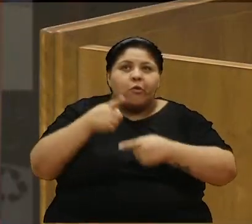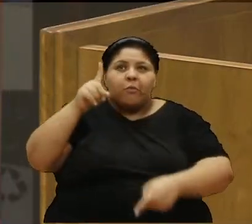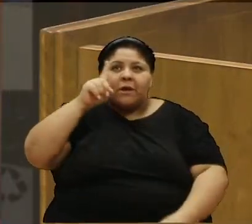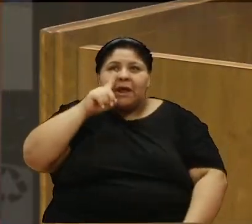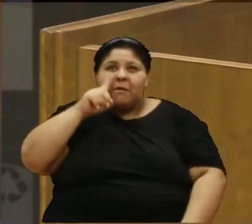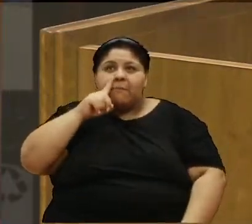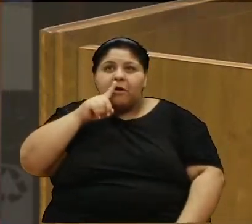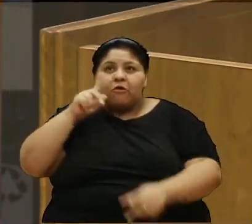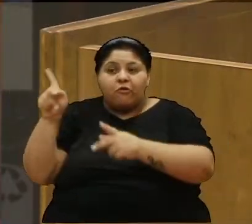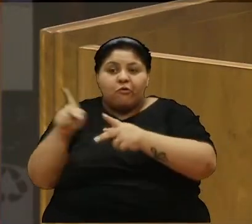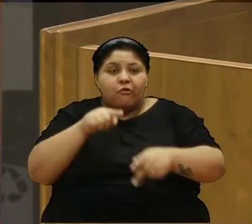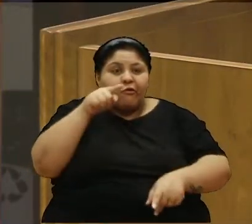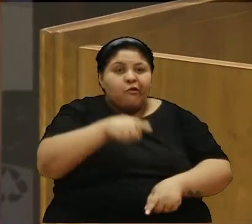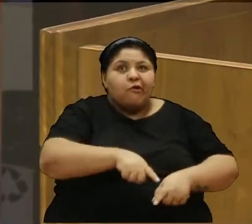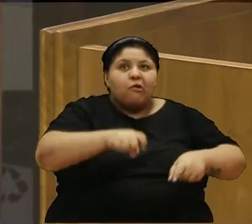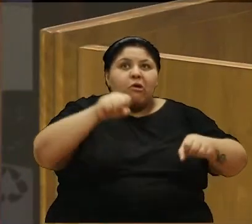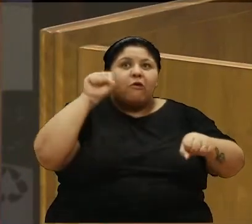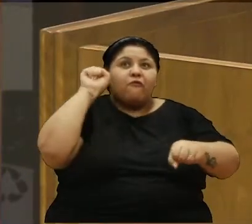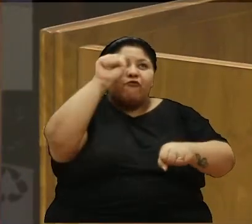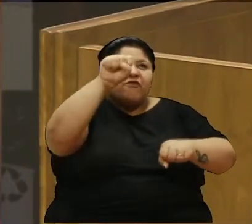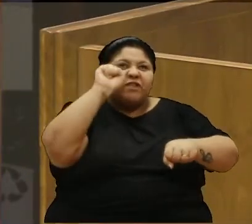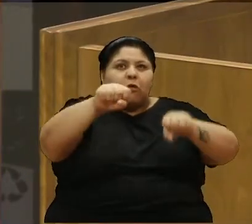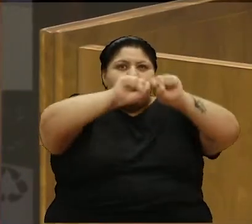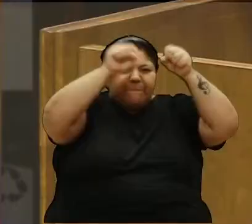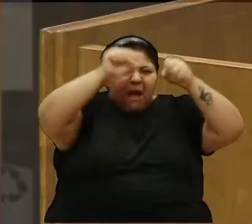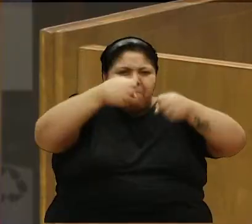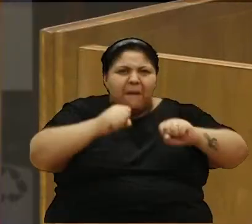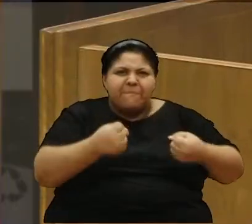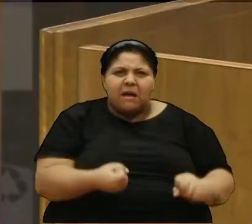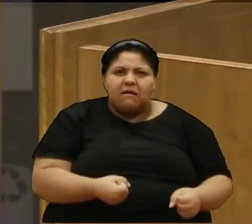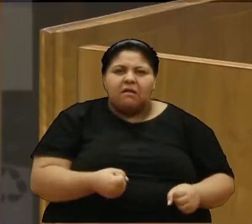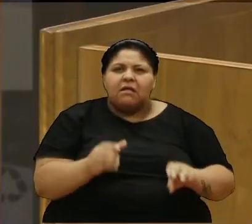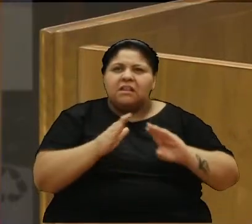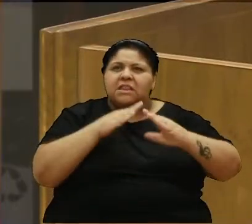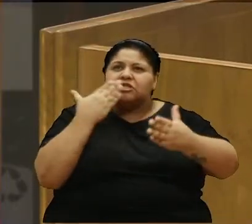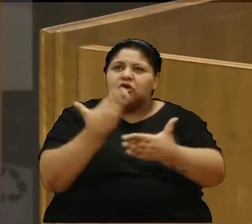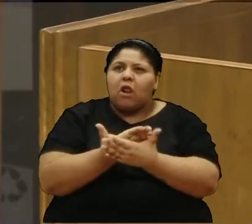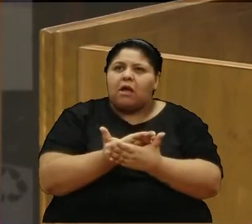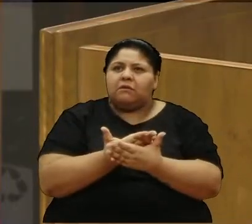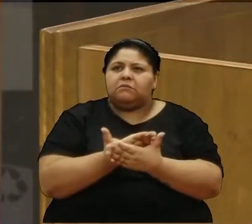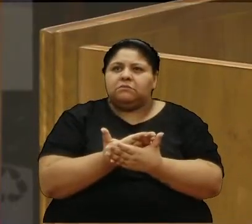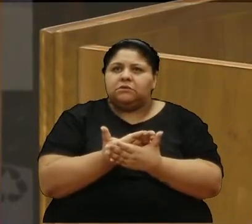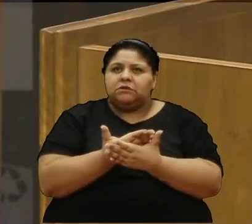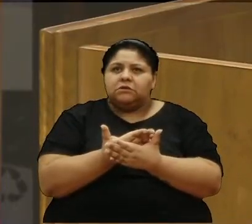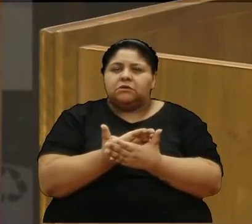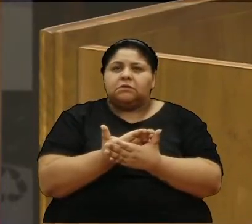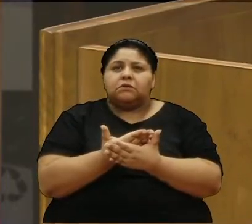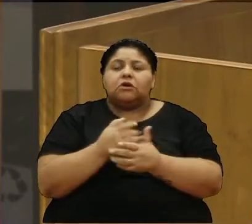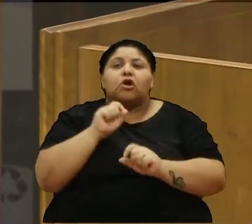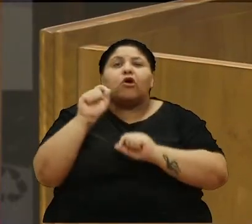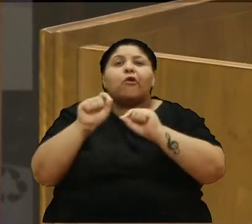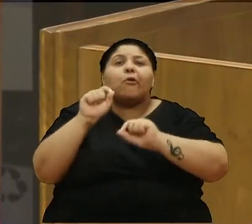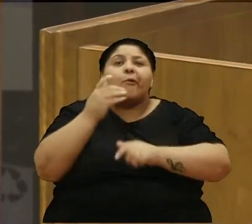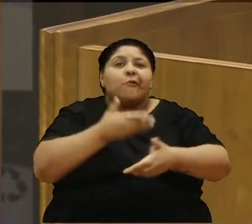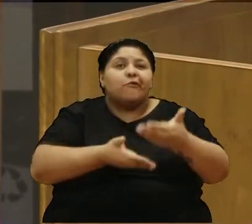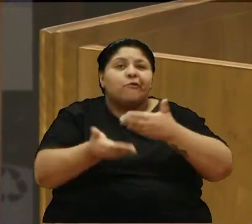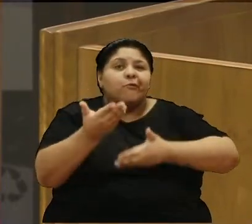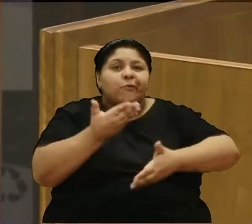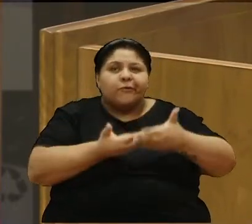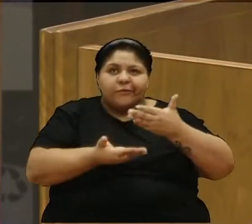lá, quebrou o vidro da escola. E qual é o